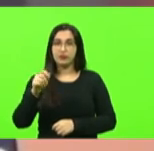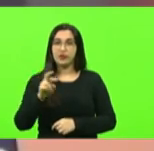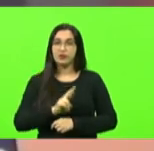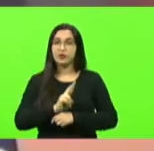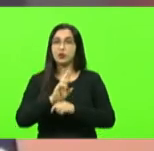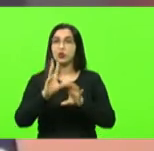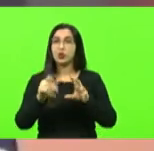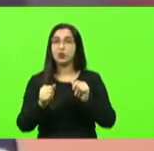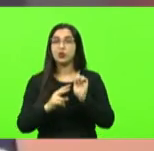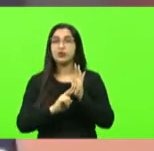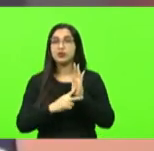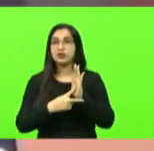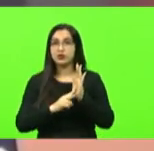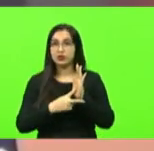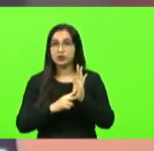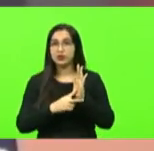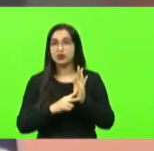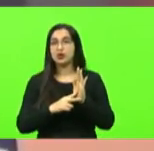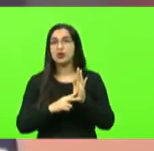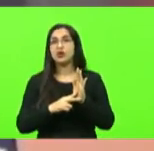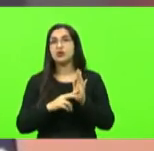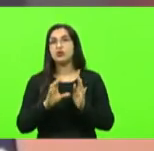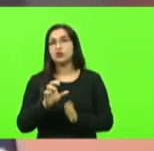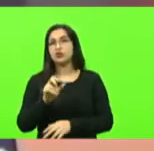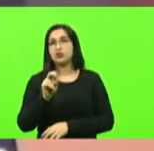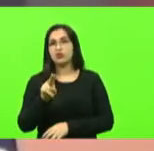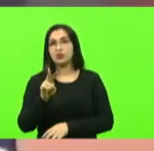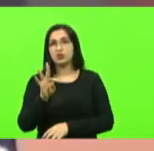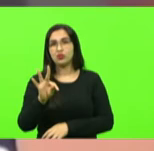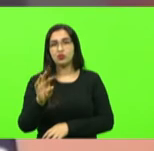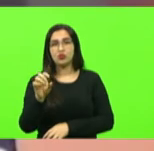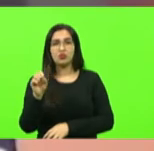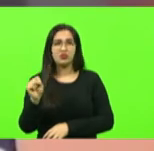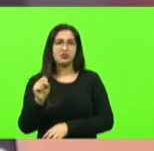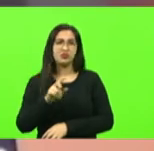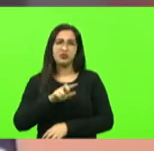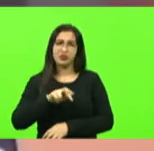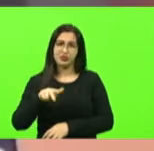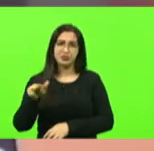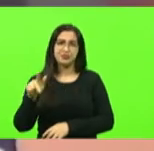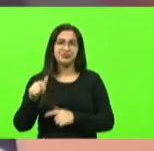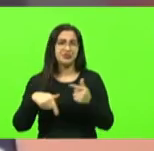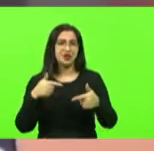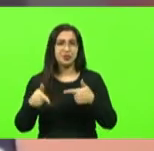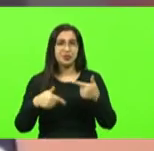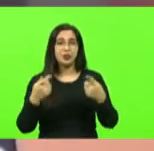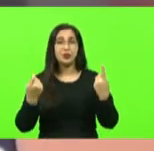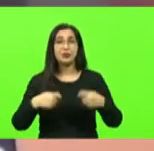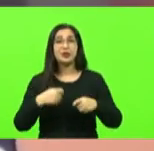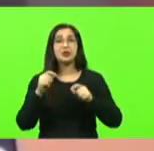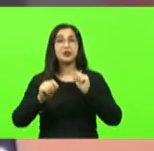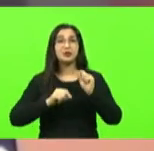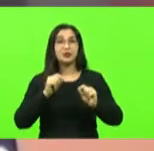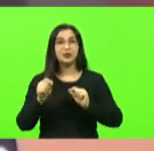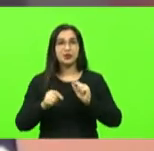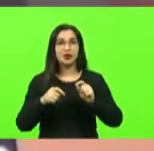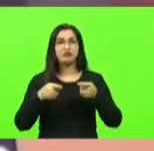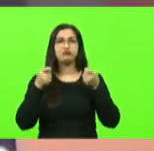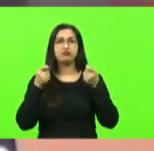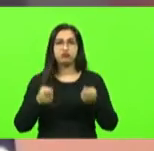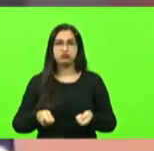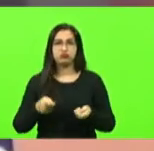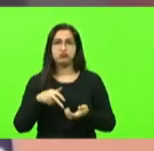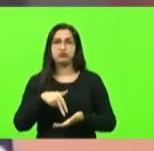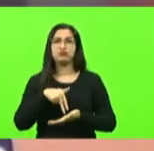né, sindicatos cutistas, sindicatos de trabalhadores, e a necessidade de nós resistirmos de